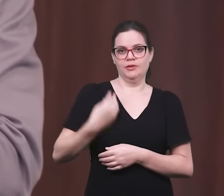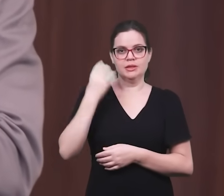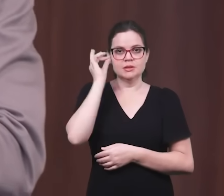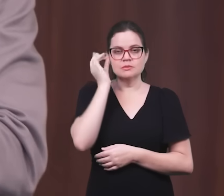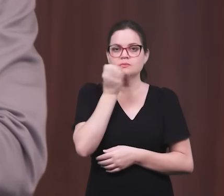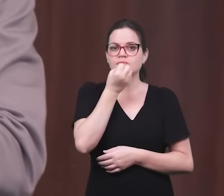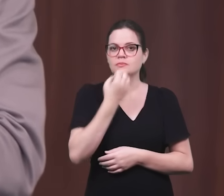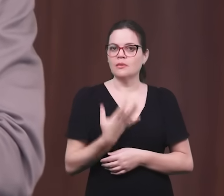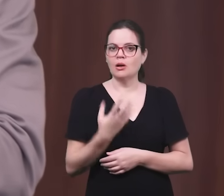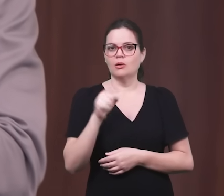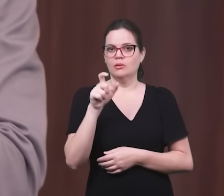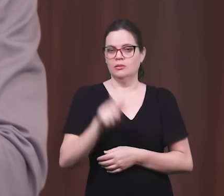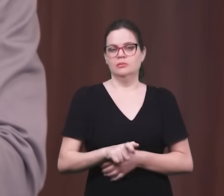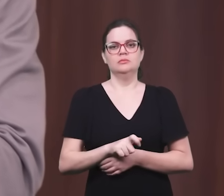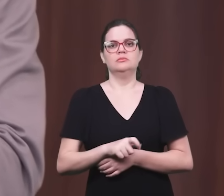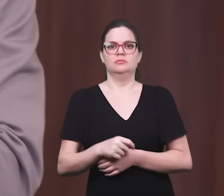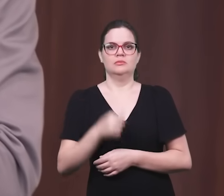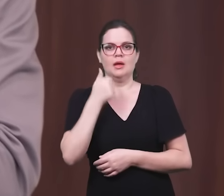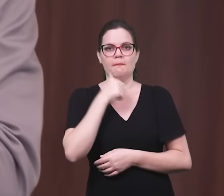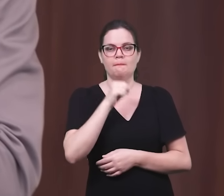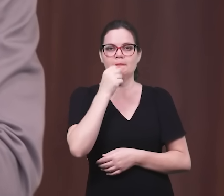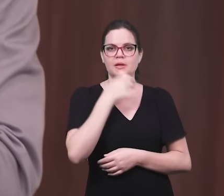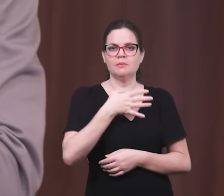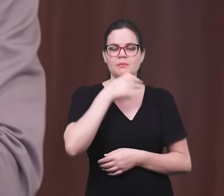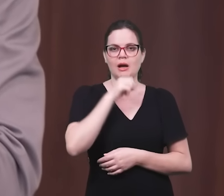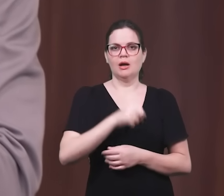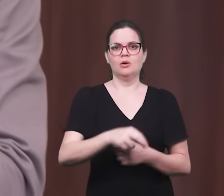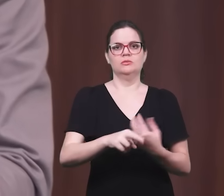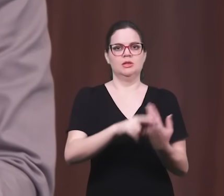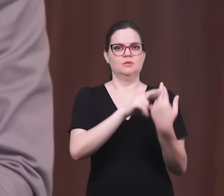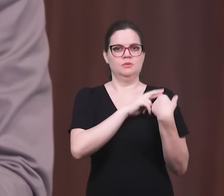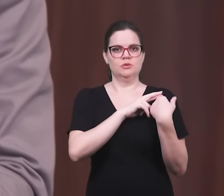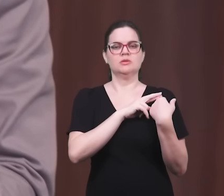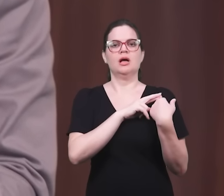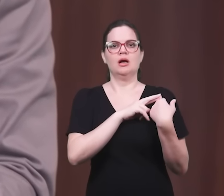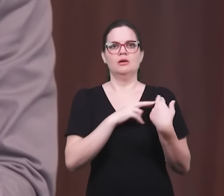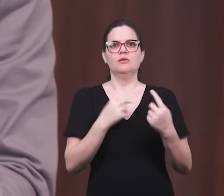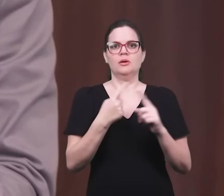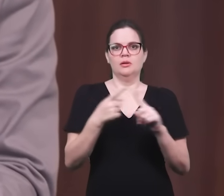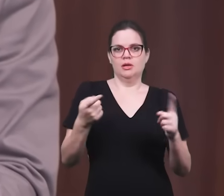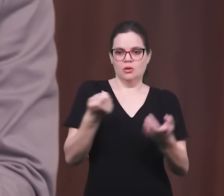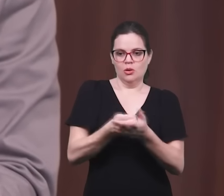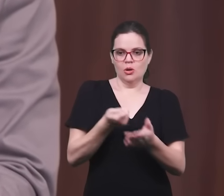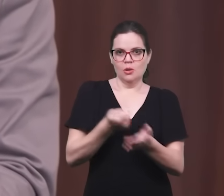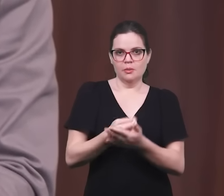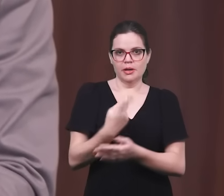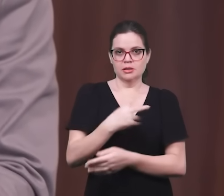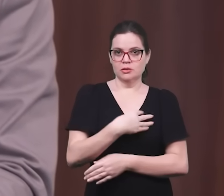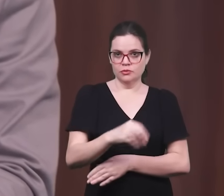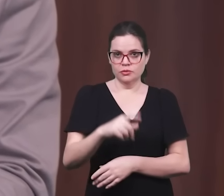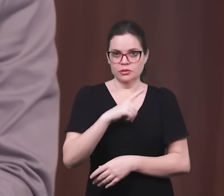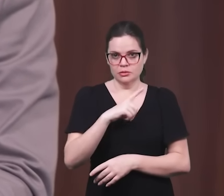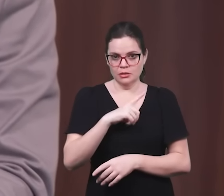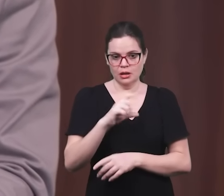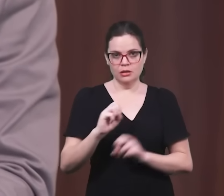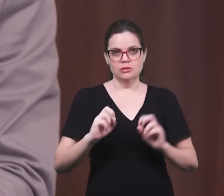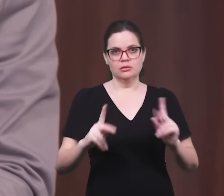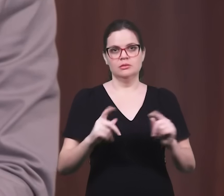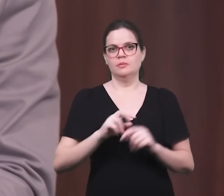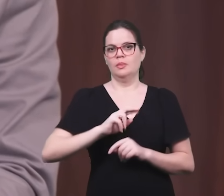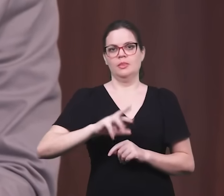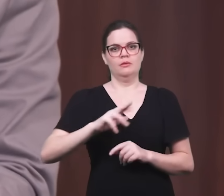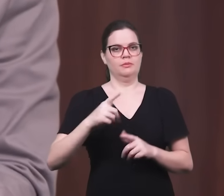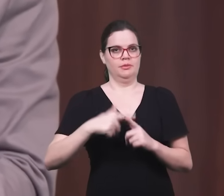espiritual, ele mesmo não tem muito compromisso com as coisas do Senhor, mas ele está cobrando os filhos que tenham. Graças a Deus, isso não